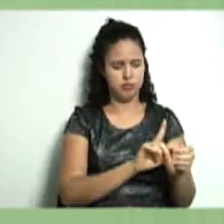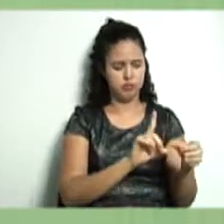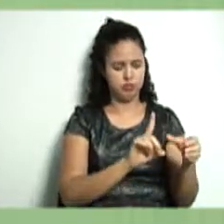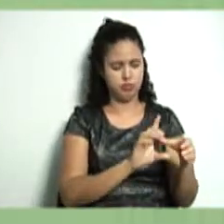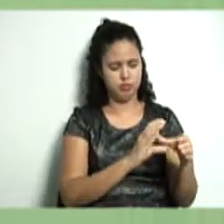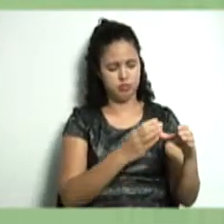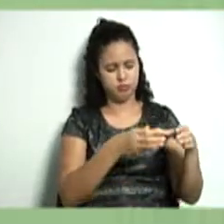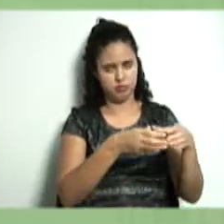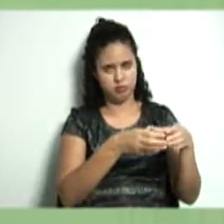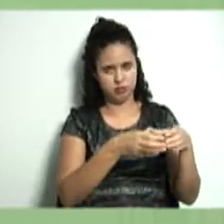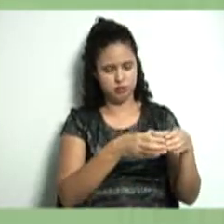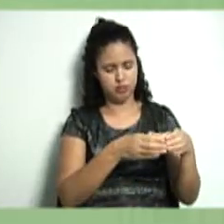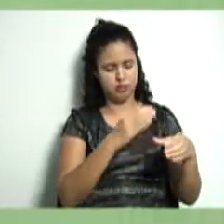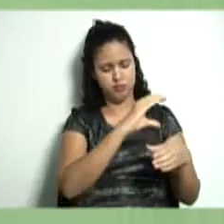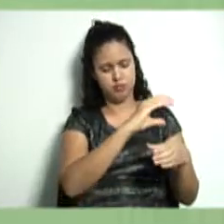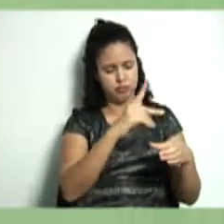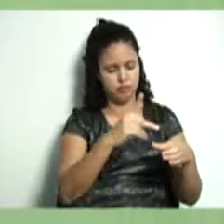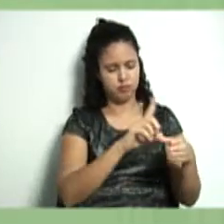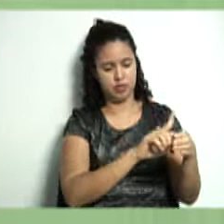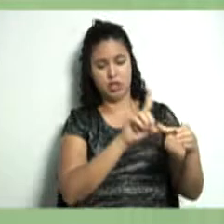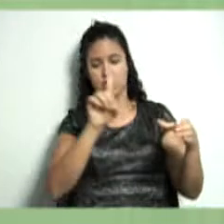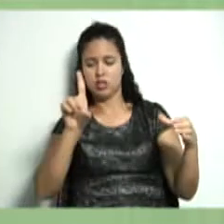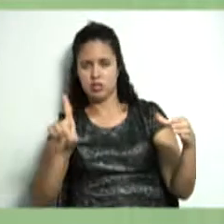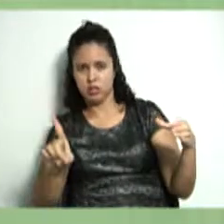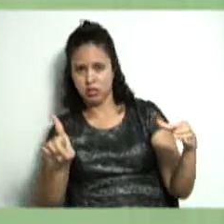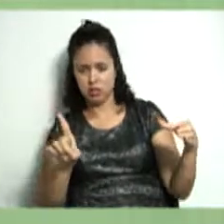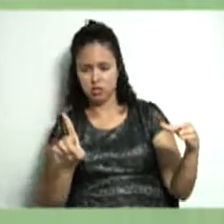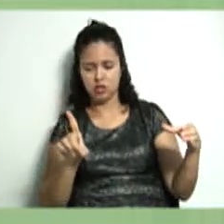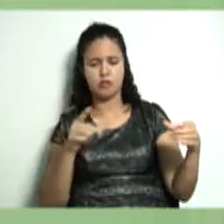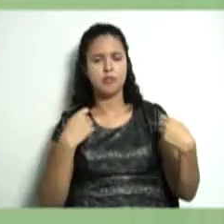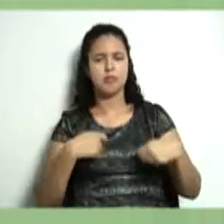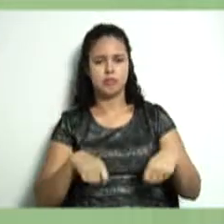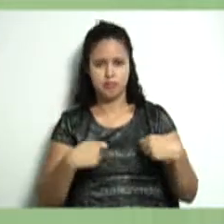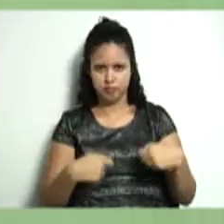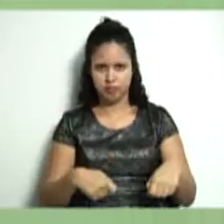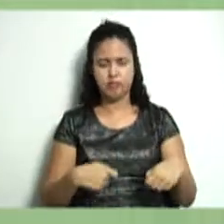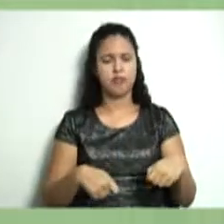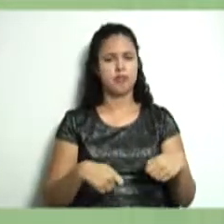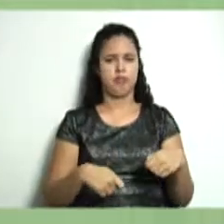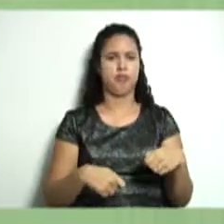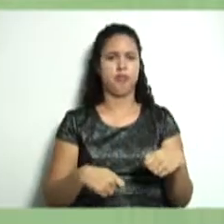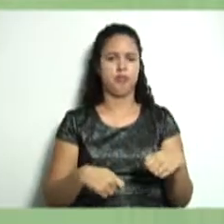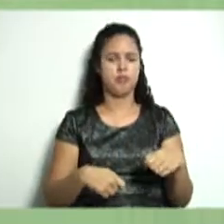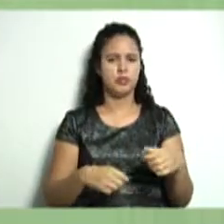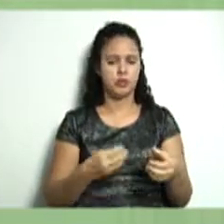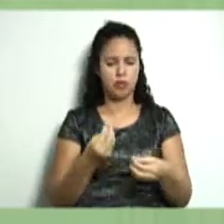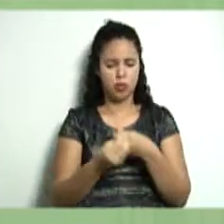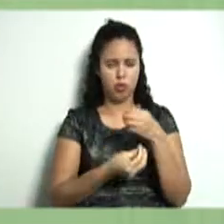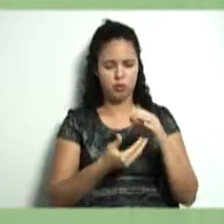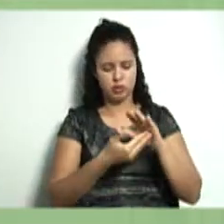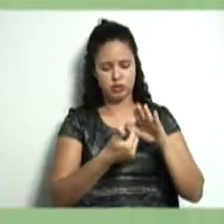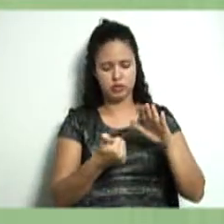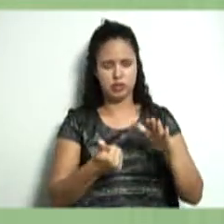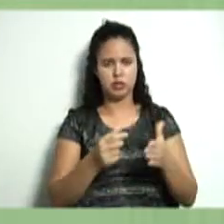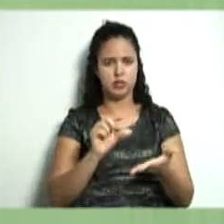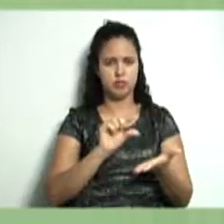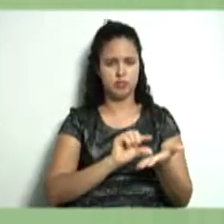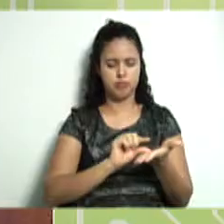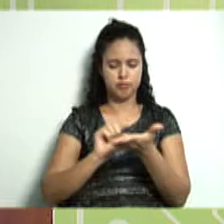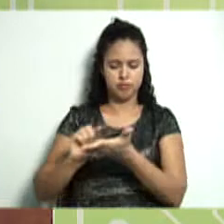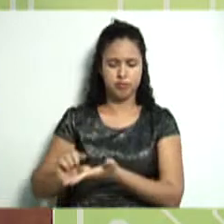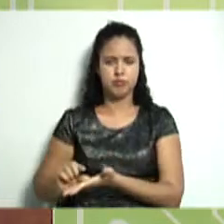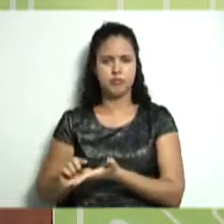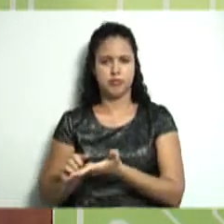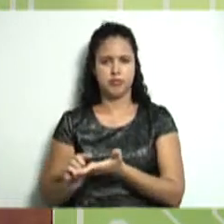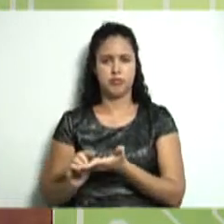estabelecido no Estatuto. Então, o Estatuto também vai verificar regras a respeito da entrada